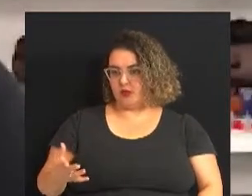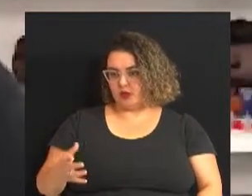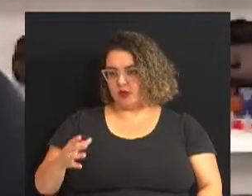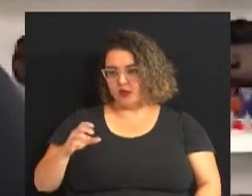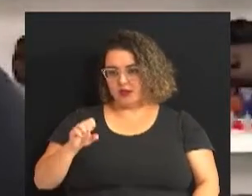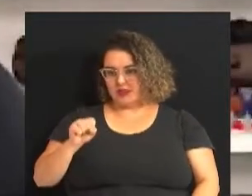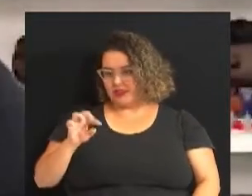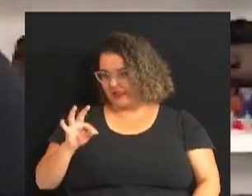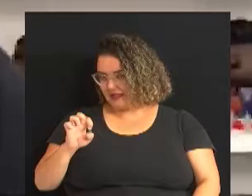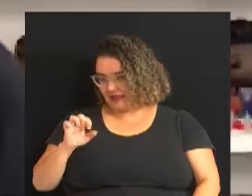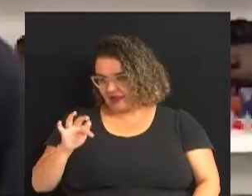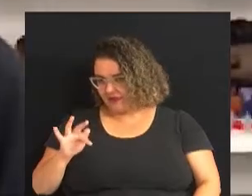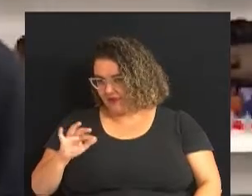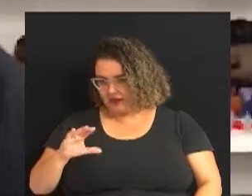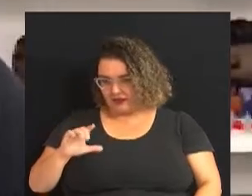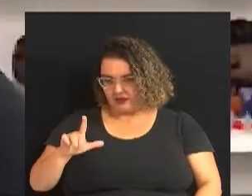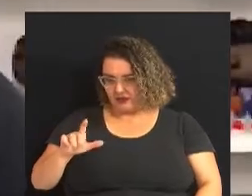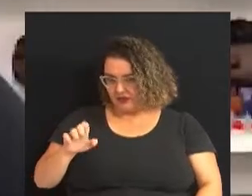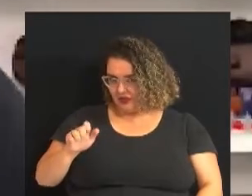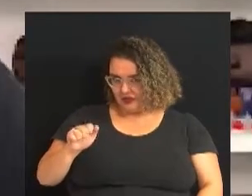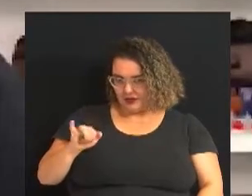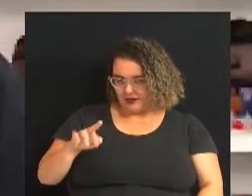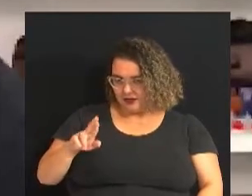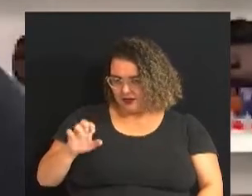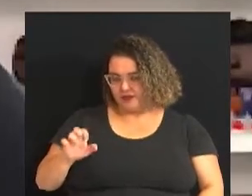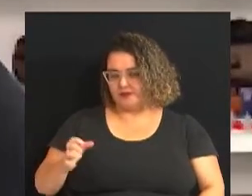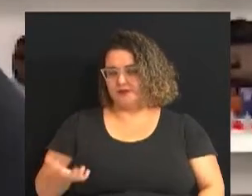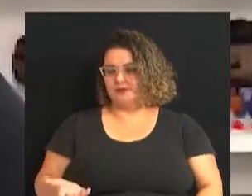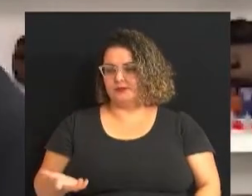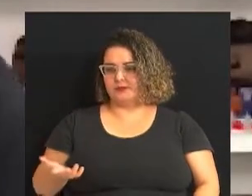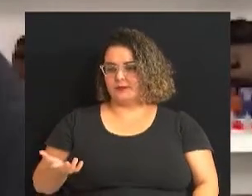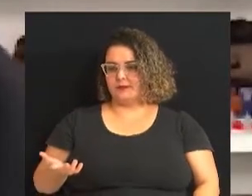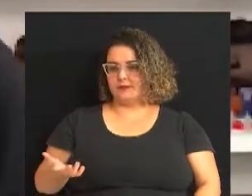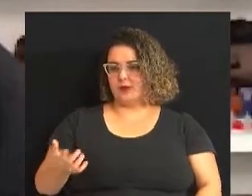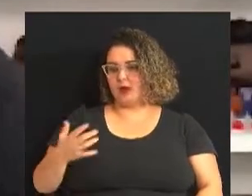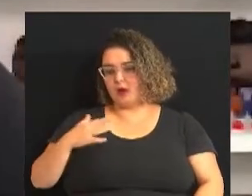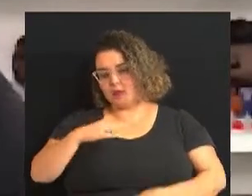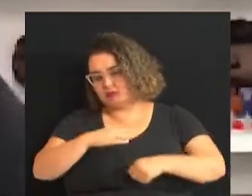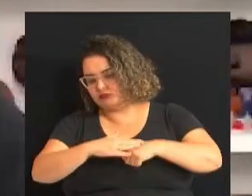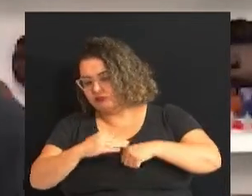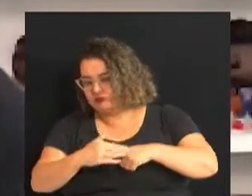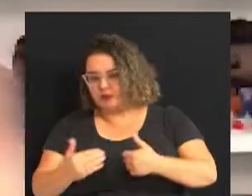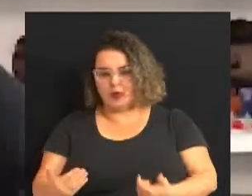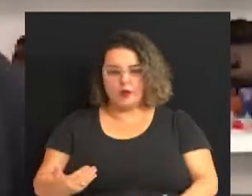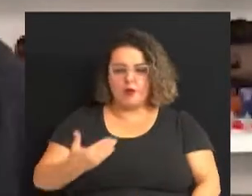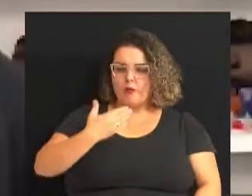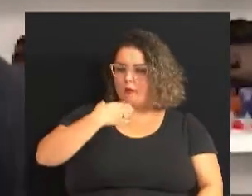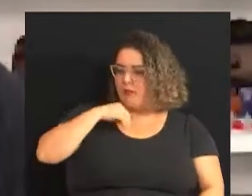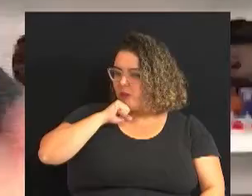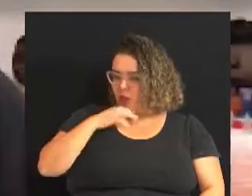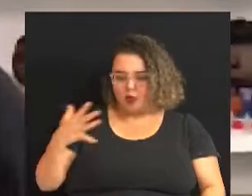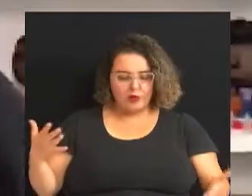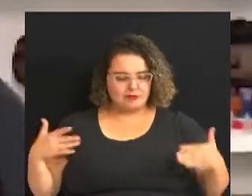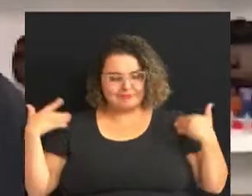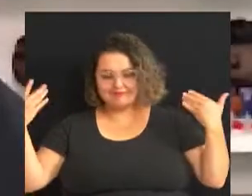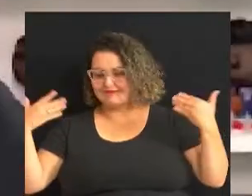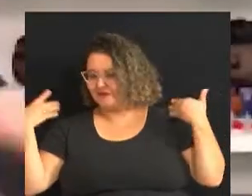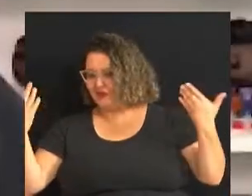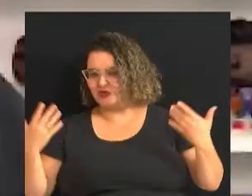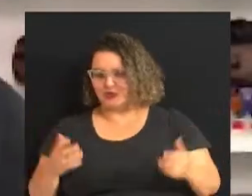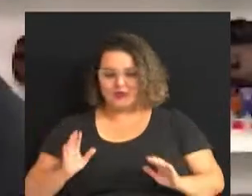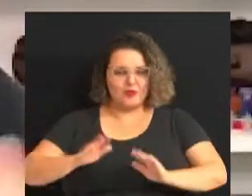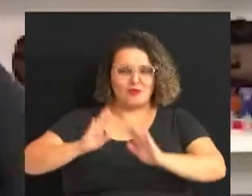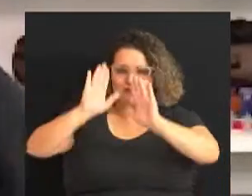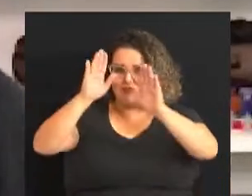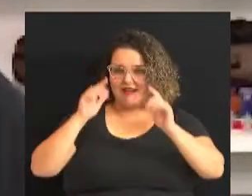muito emblemática nesse momento, o carisma, de ser um baita pai, de ser um cara alegre, de jogar com alegria,